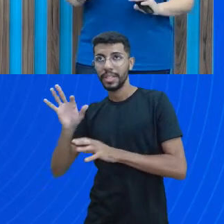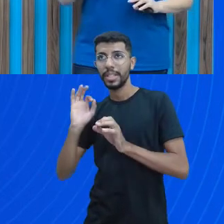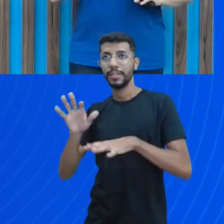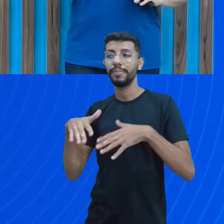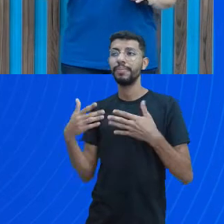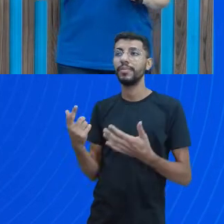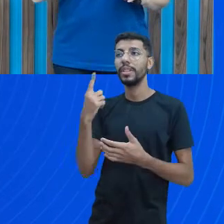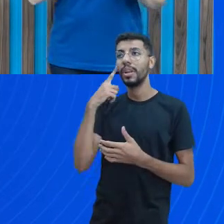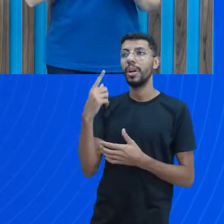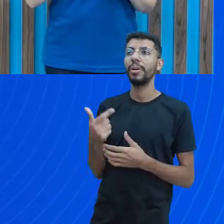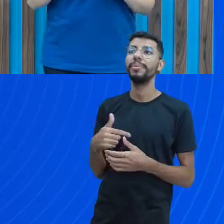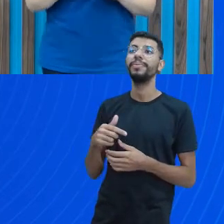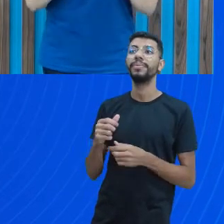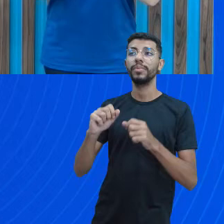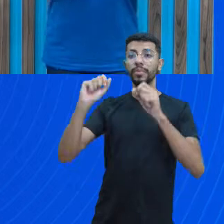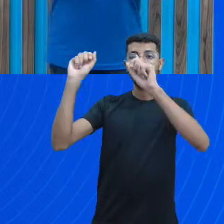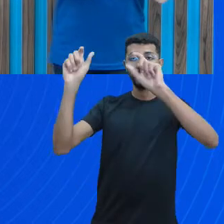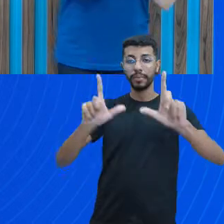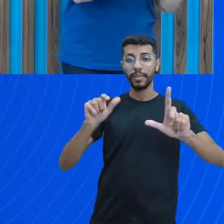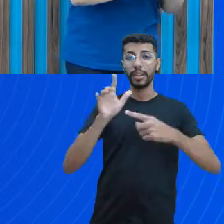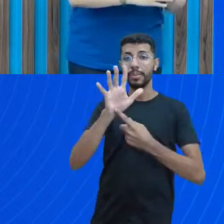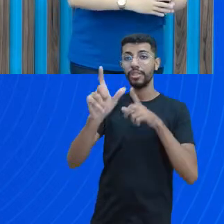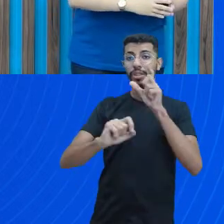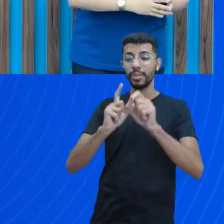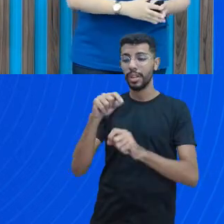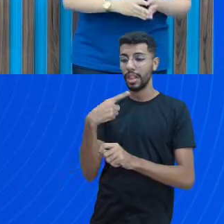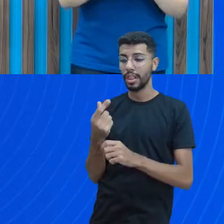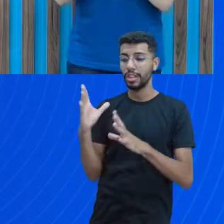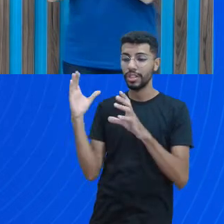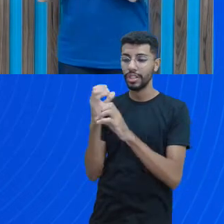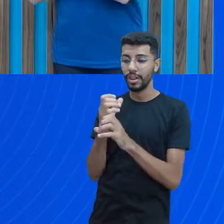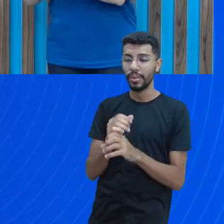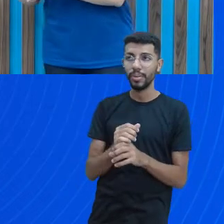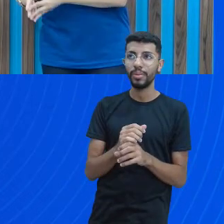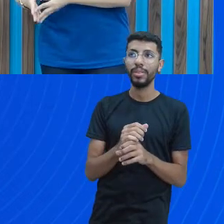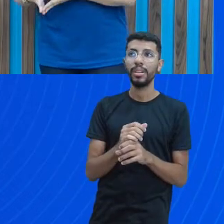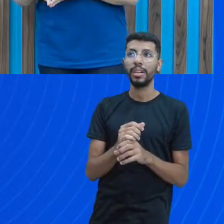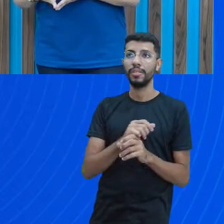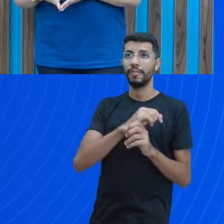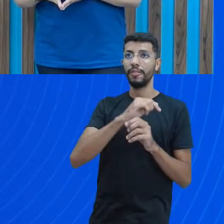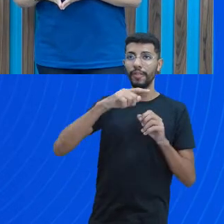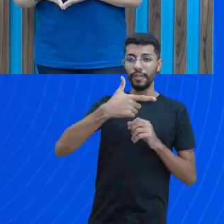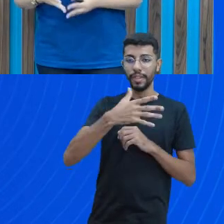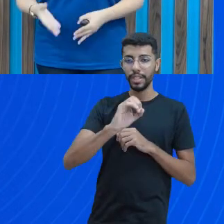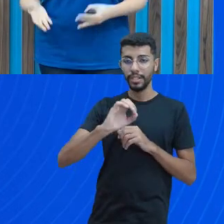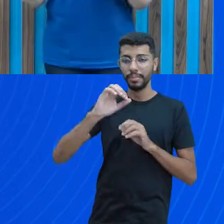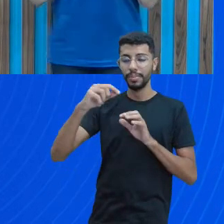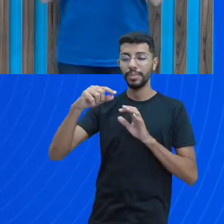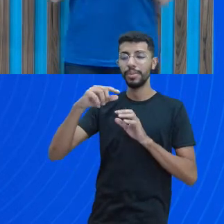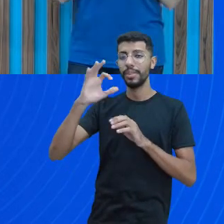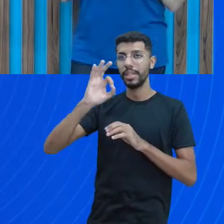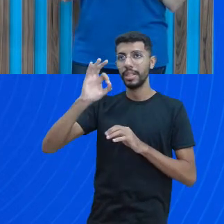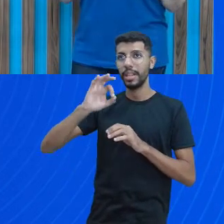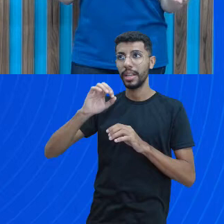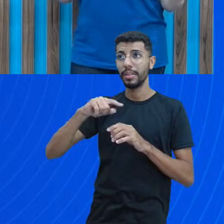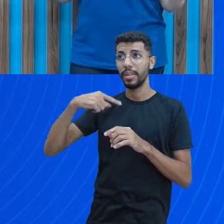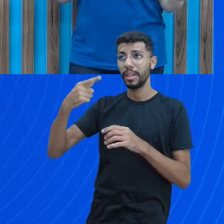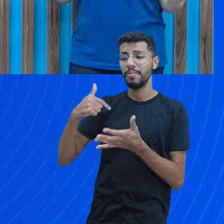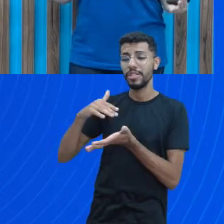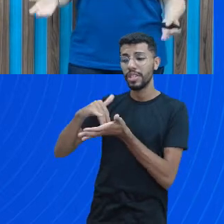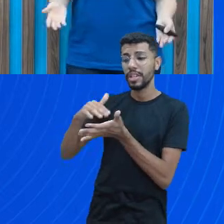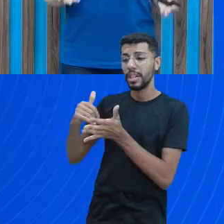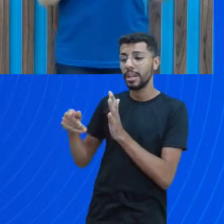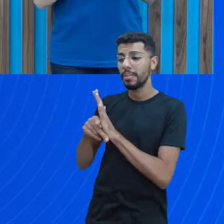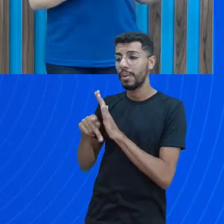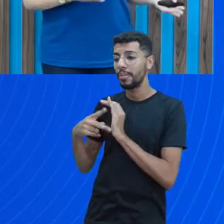planejado. O slide estava aparecendo da gente calculando 20% e removendo do valor inicial. Mas quando eu tenho uma coisa que é